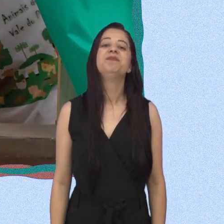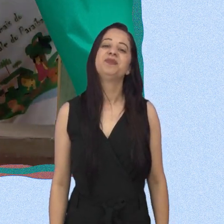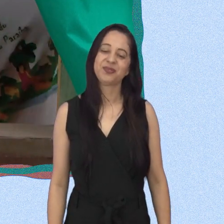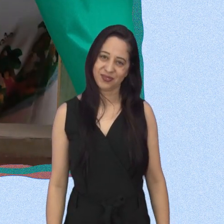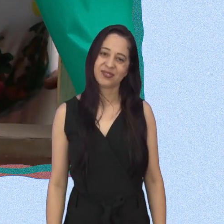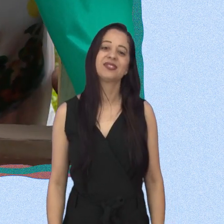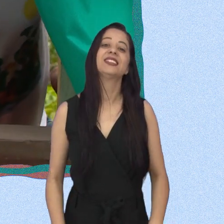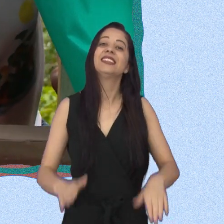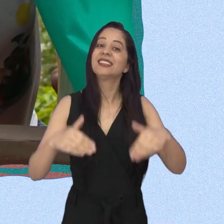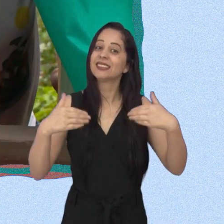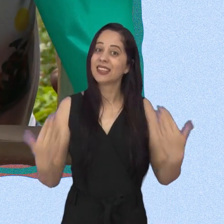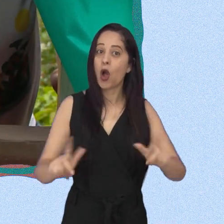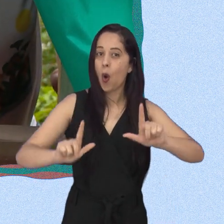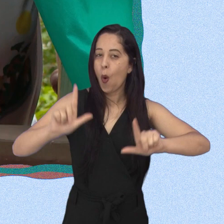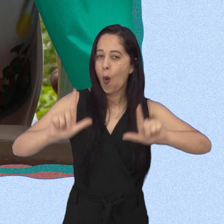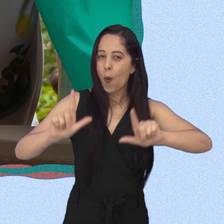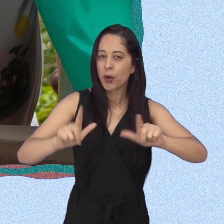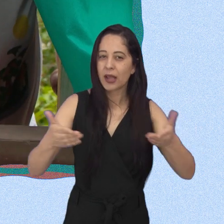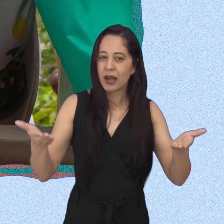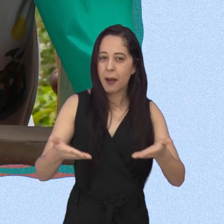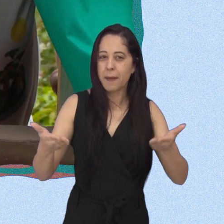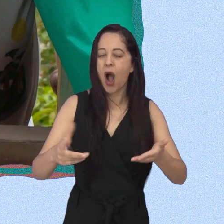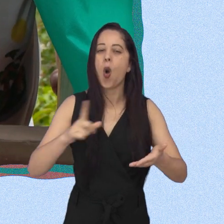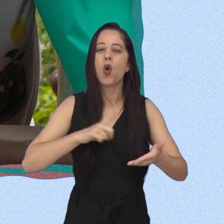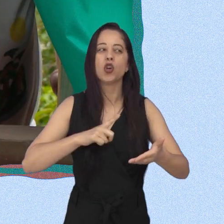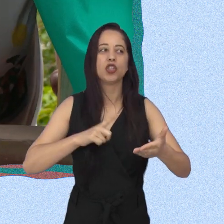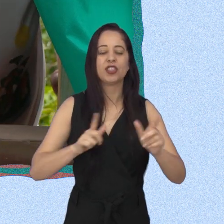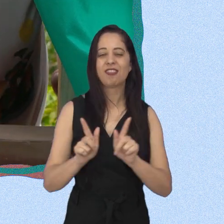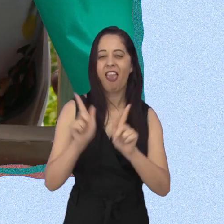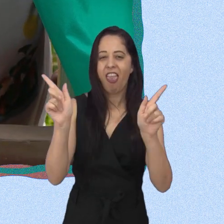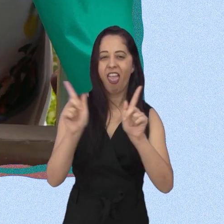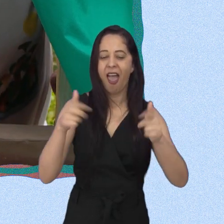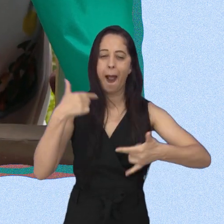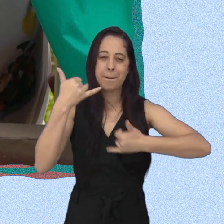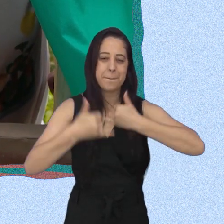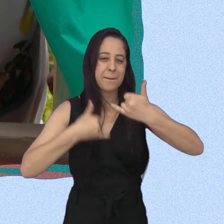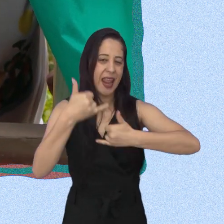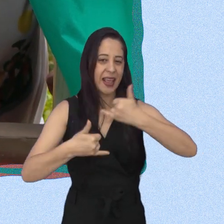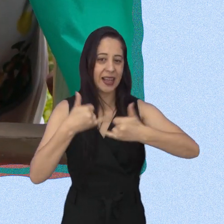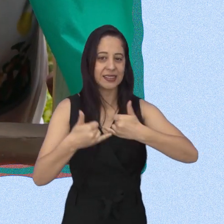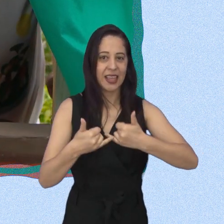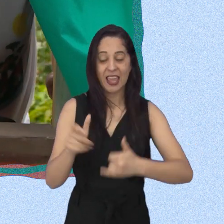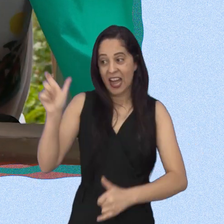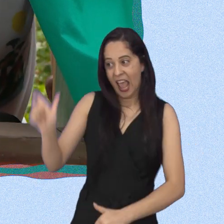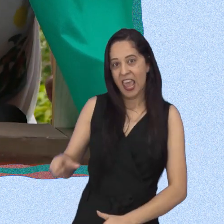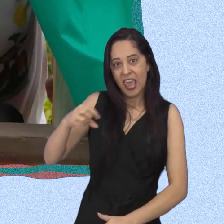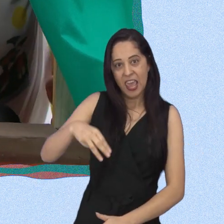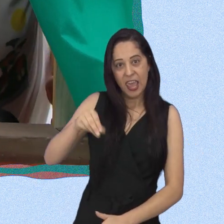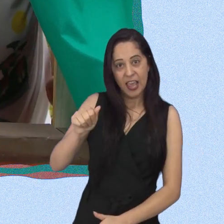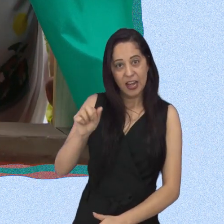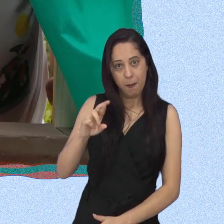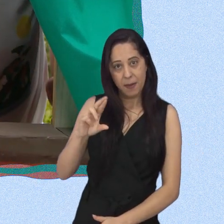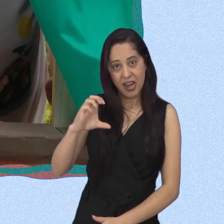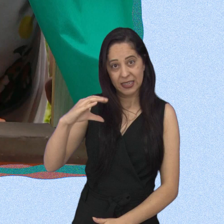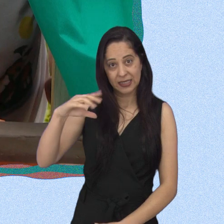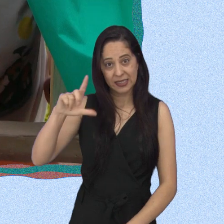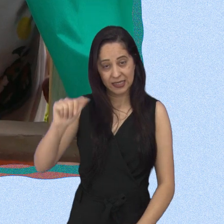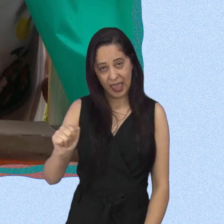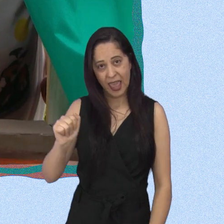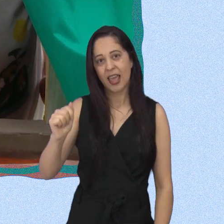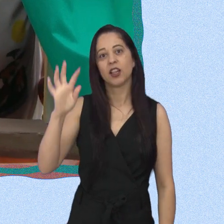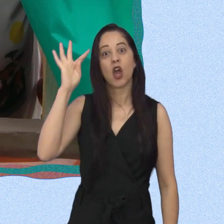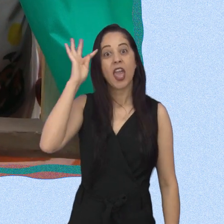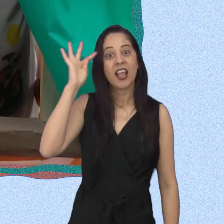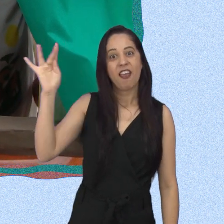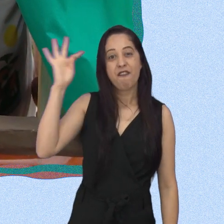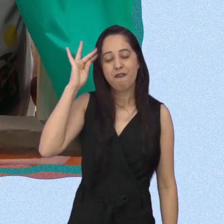É isso aí, gente. O programa vai ter muita diversão e promete. Eu tô aqui com o Marcelo Fernandes, ele que é